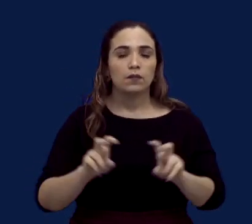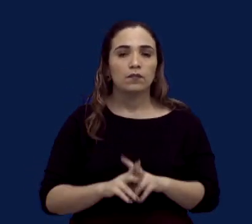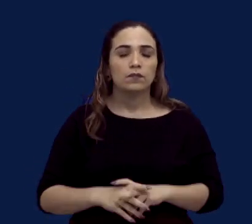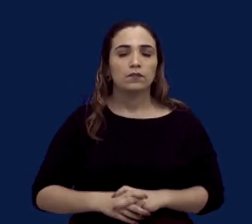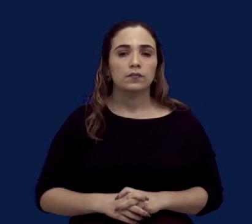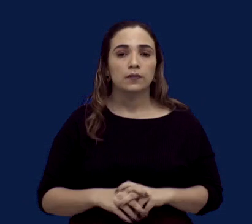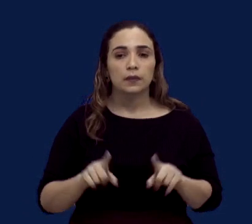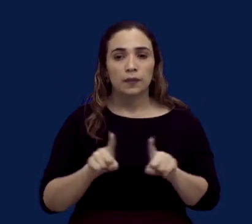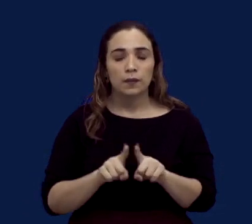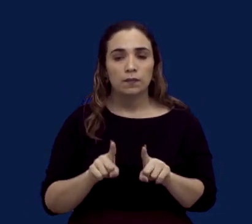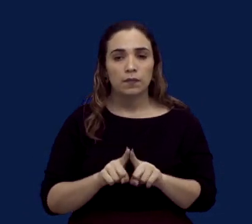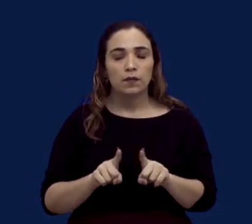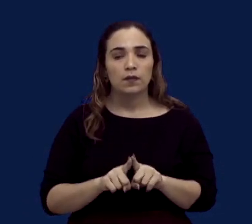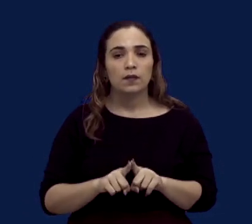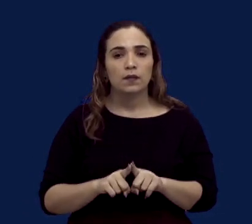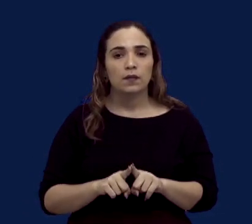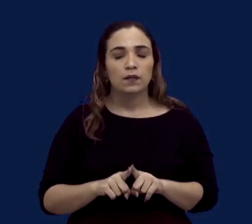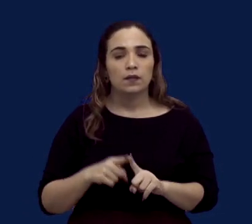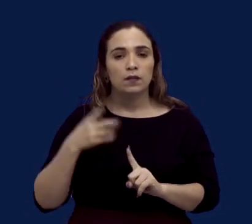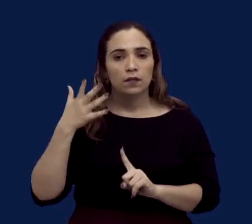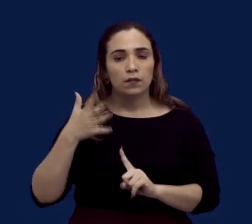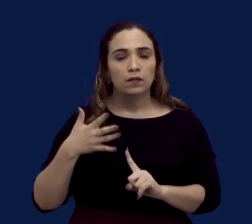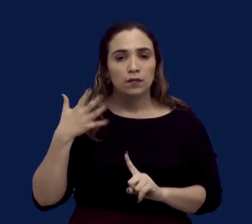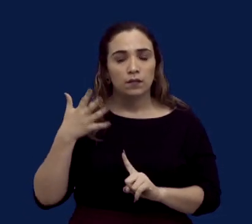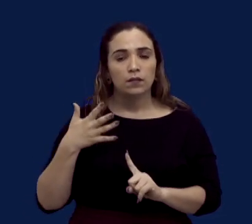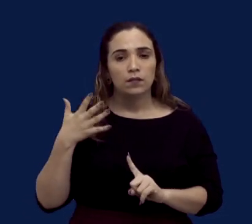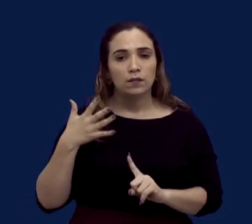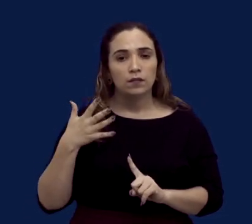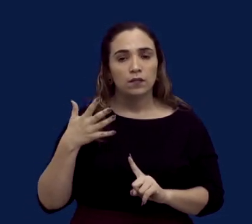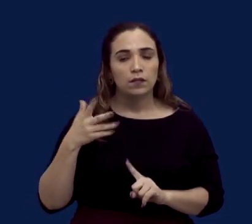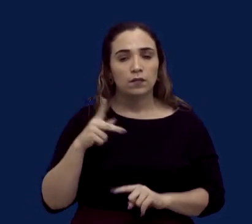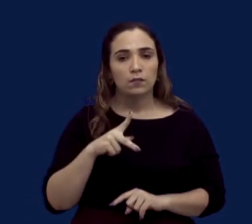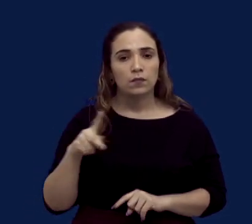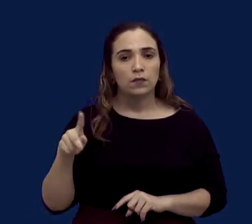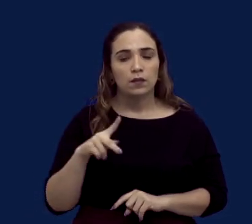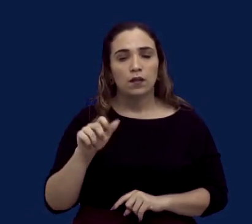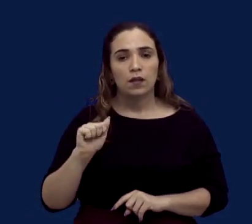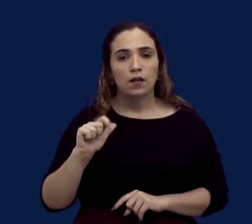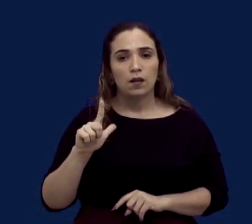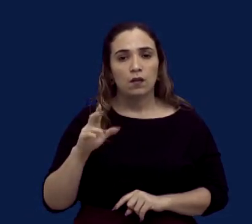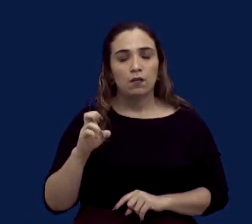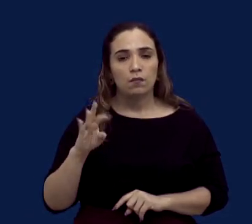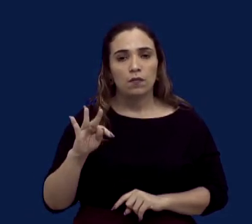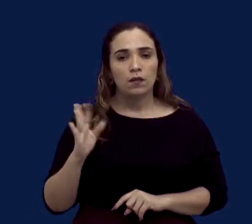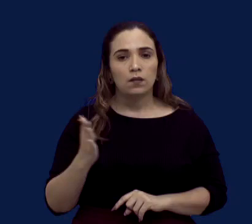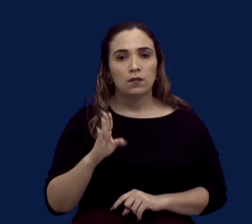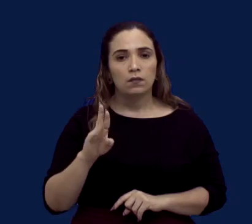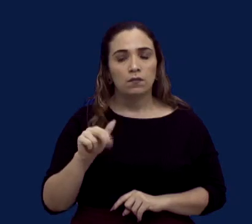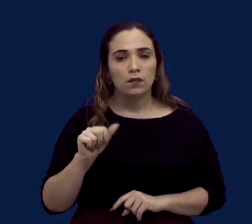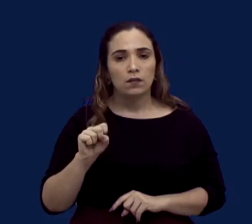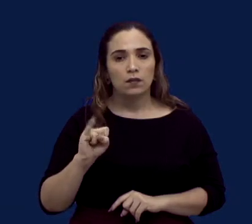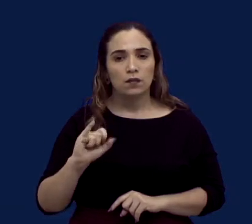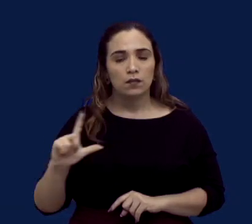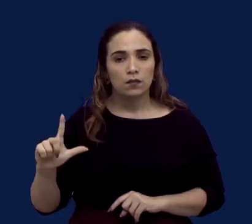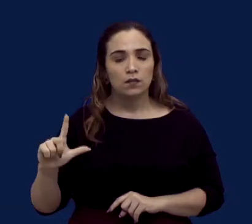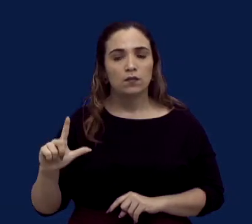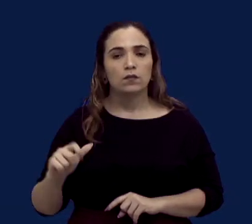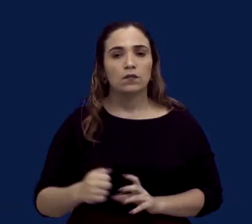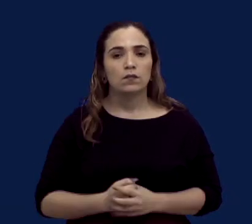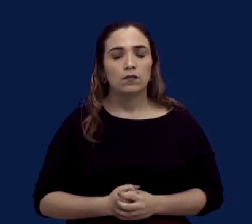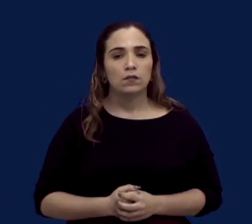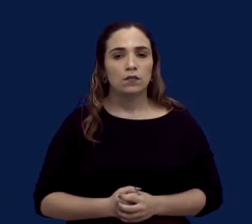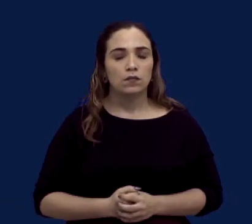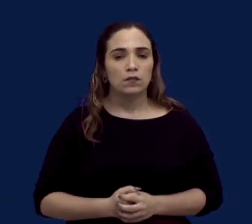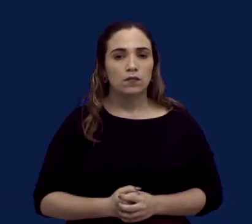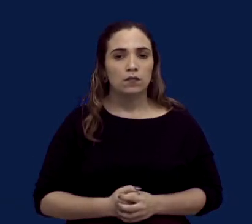além disso, vai ter amanhã uma palestra muito interessante do professor Albert Brasil Gravol, que é sobre também a